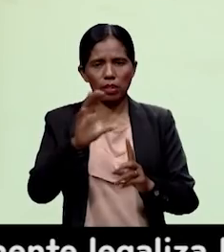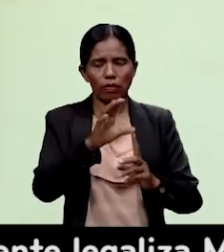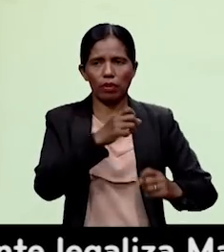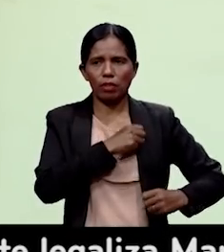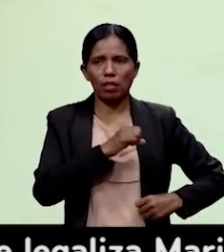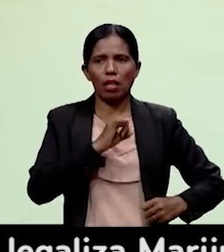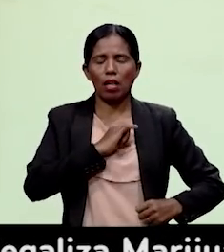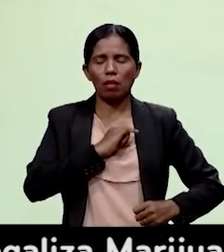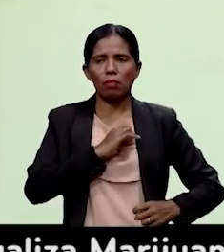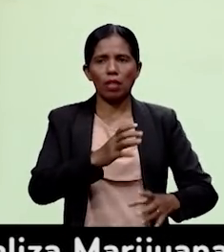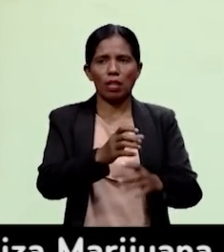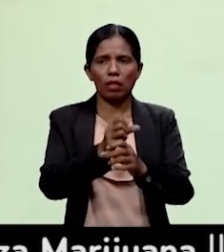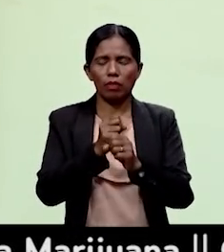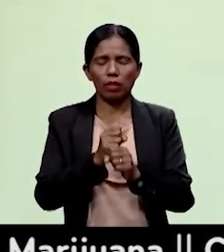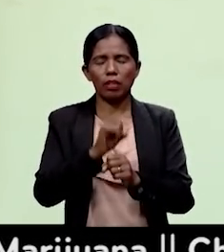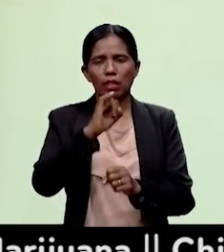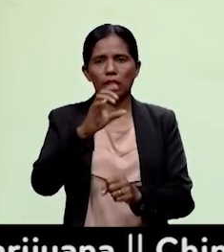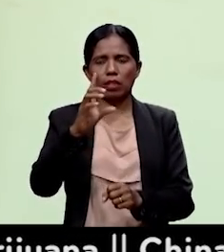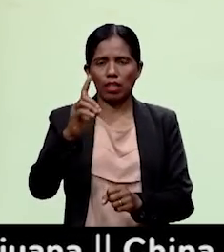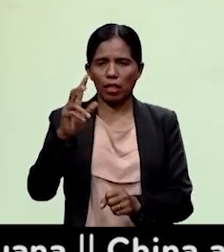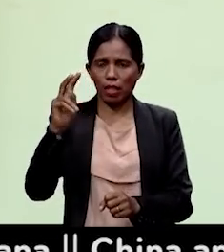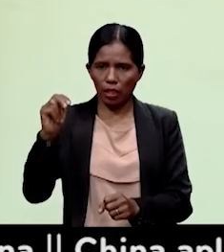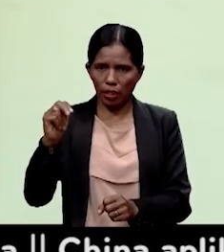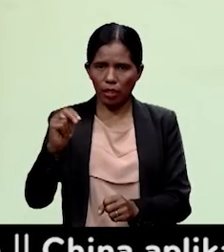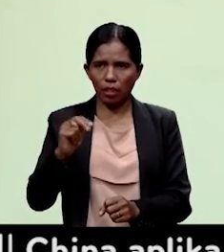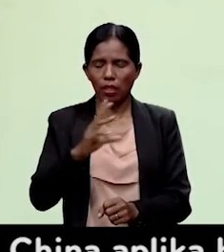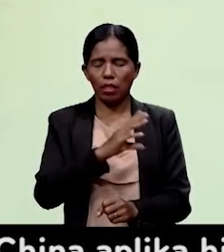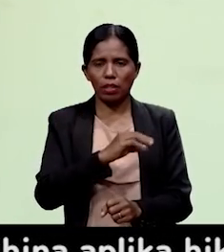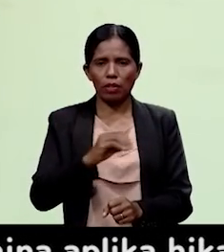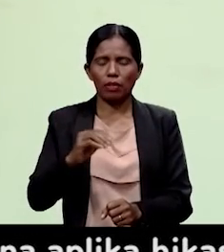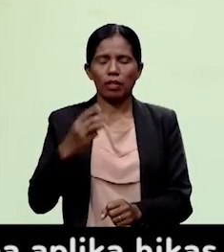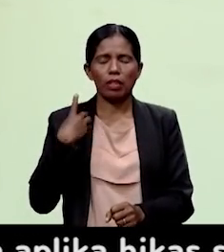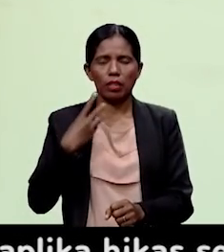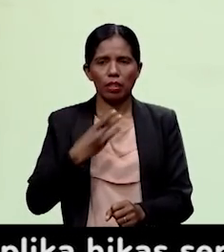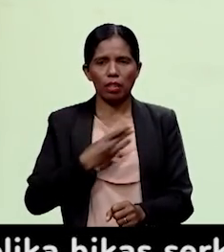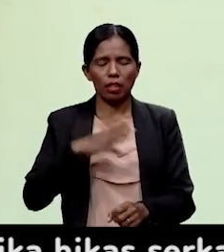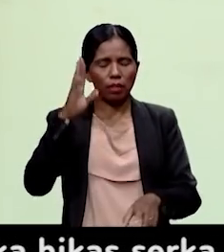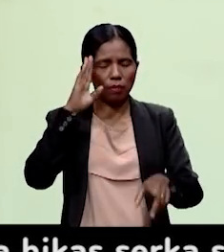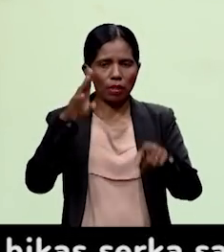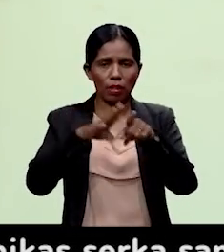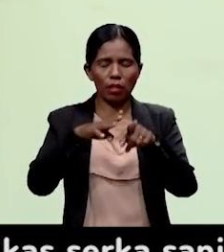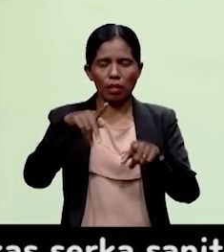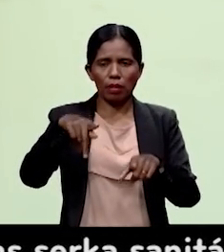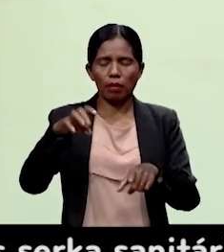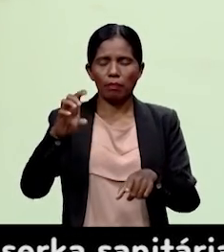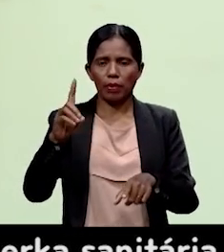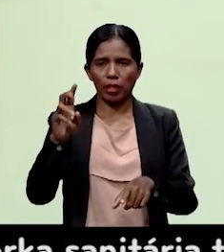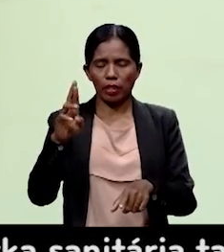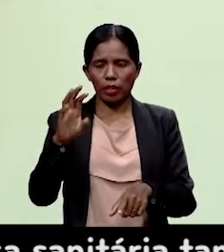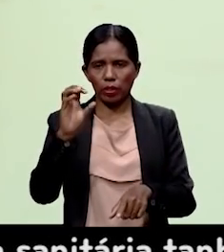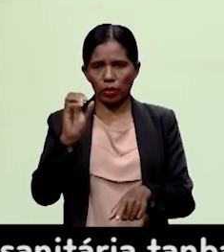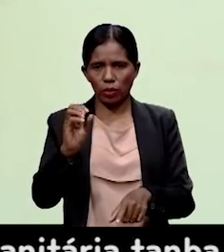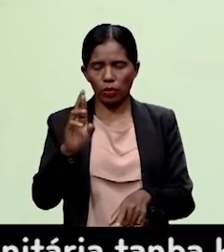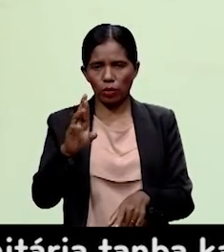Kairfali Instituto de Defesa Nacional e tenia irmão Pedro Clamar Fui, comodoro Pedro Clamar